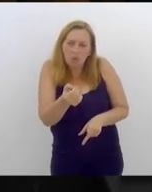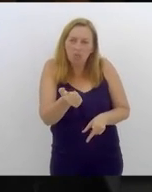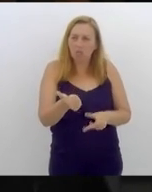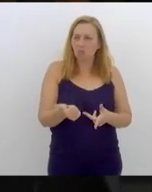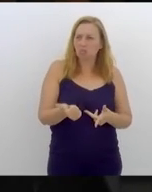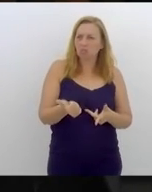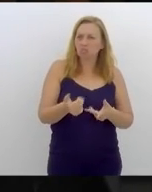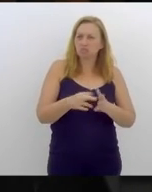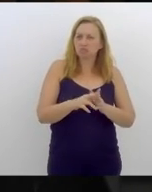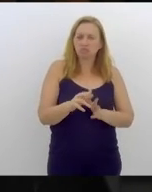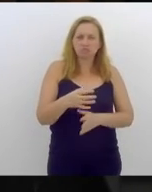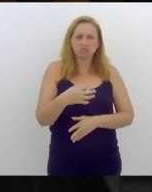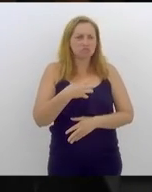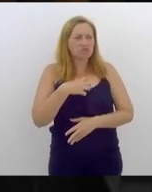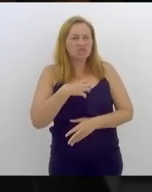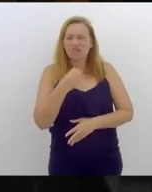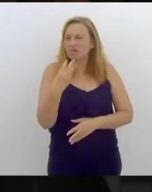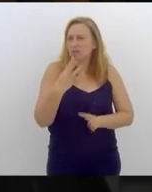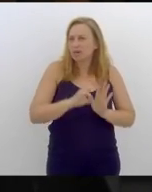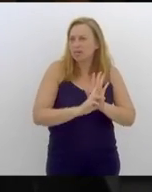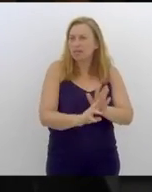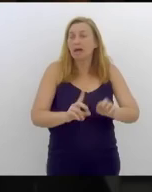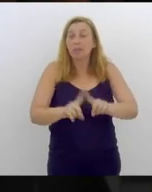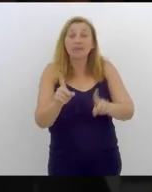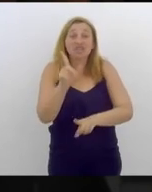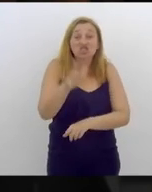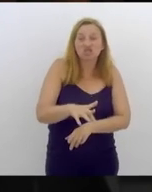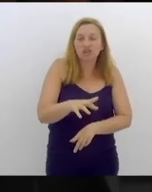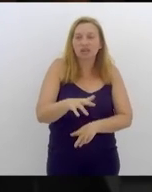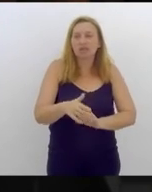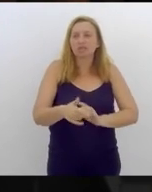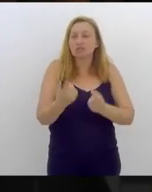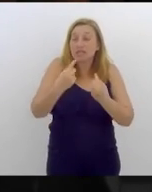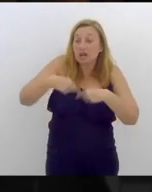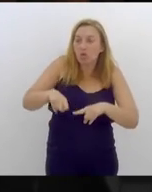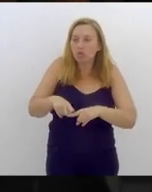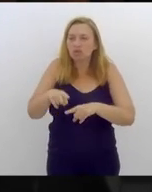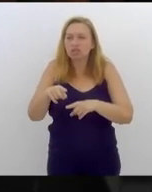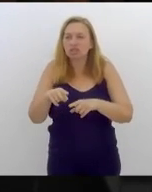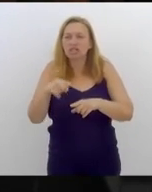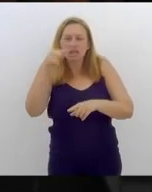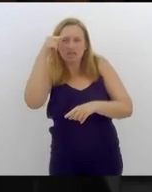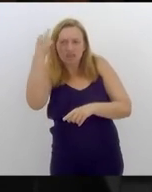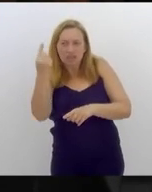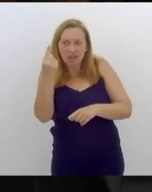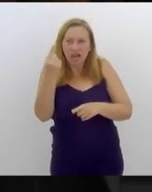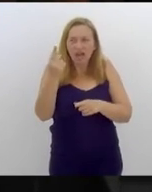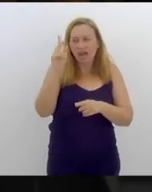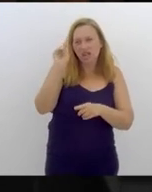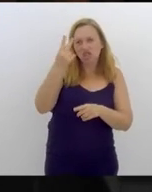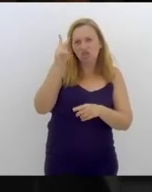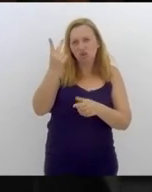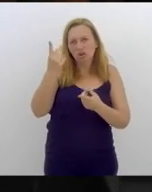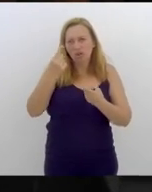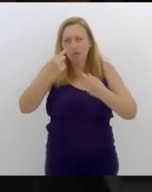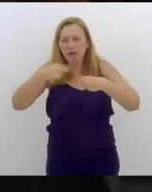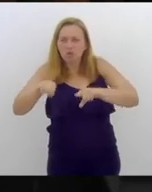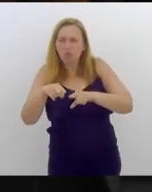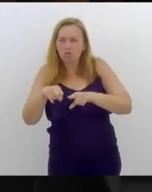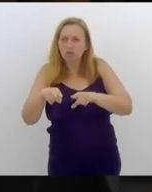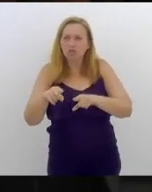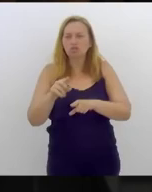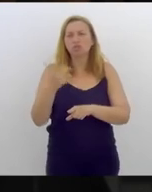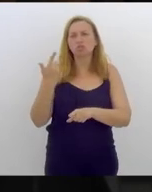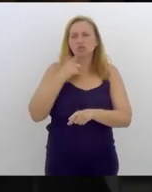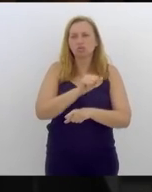politicamente Mas isso é diferente de você conspirar e inventar mentiras para tentar correr aquilo que